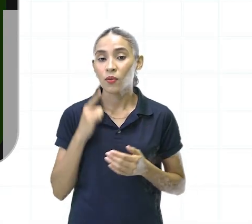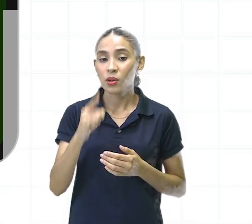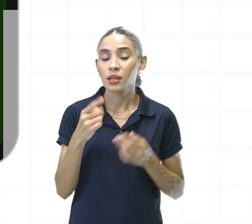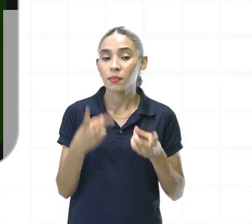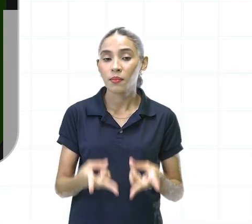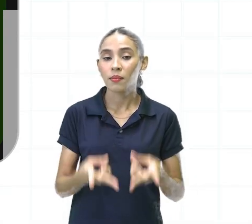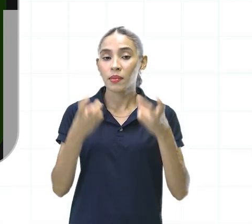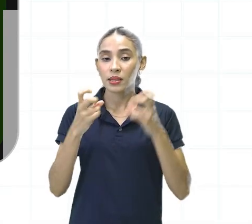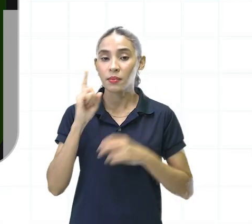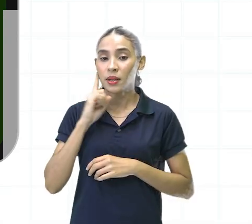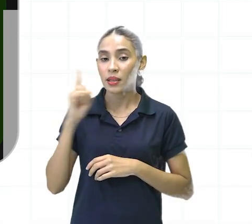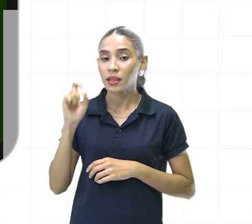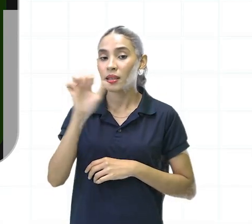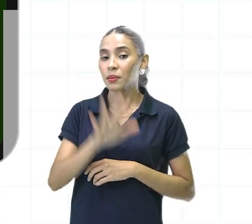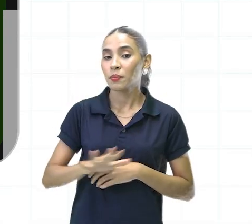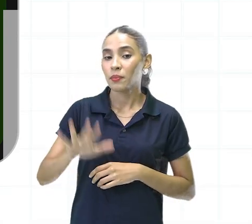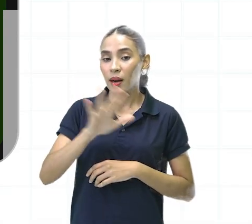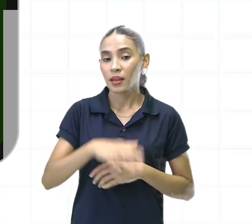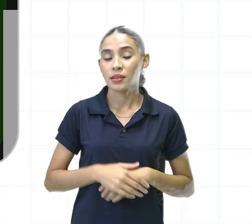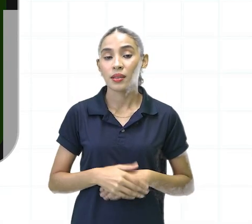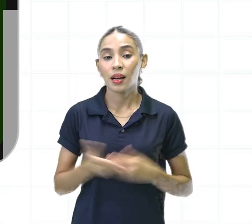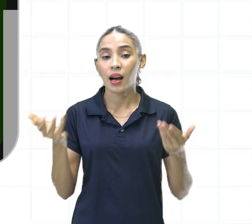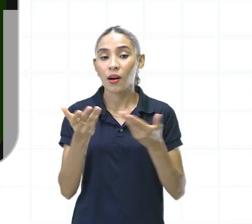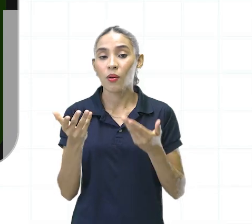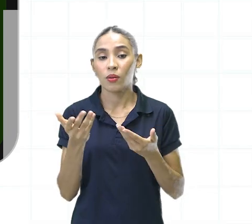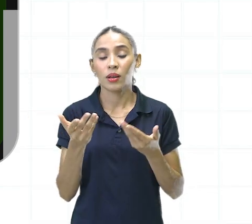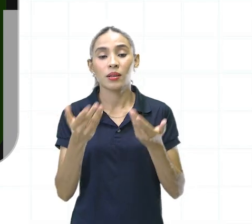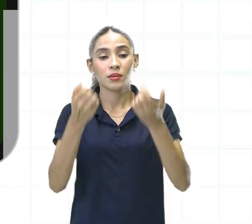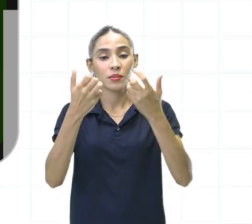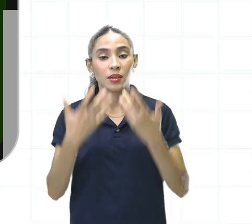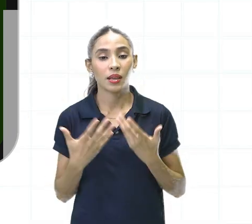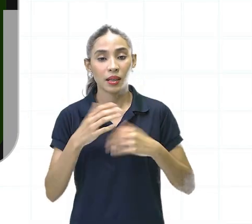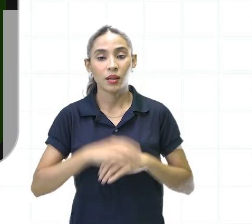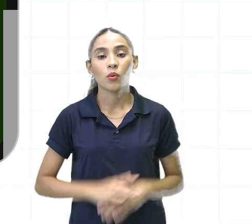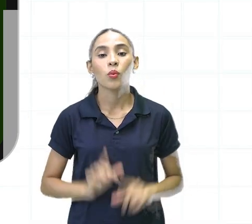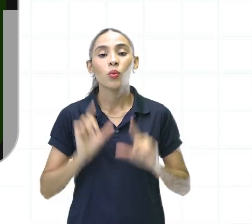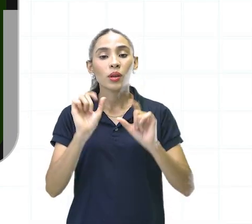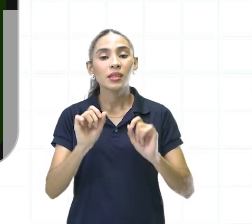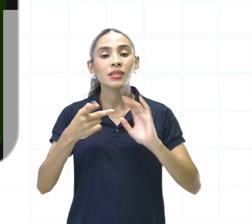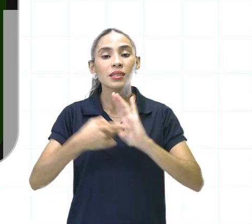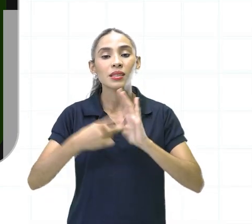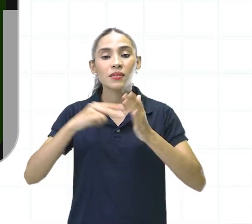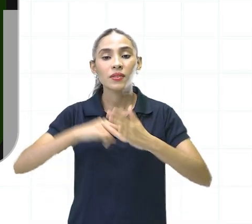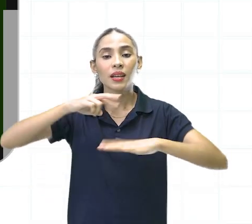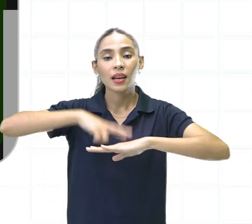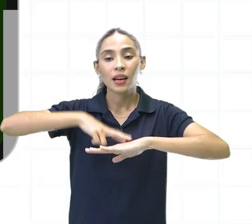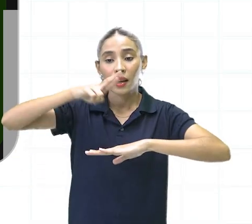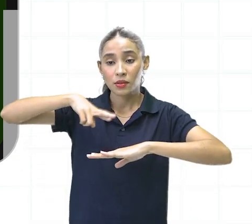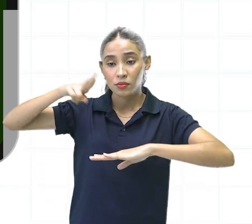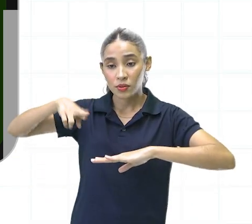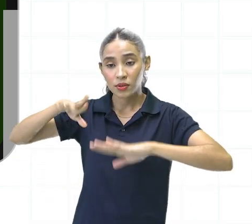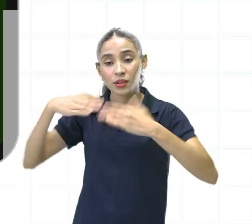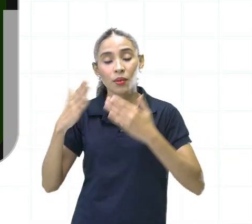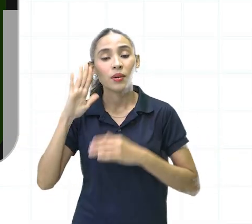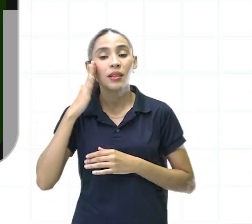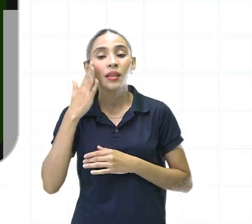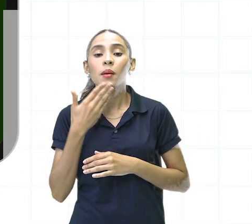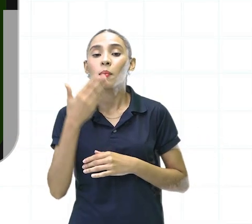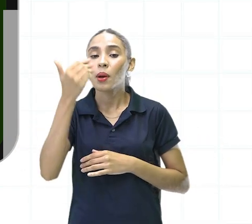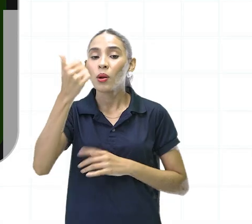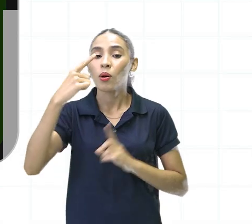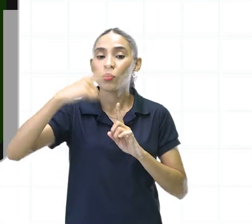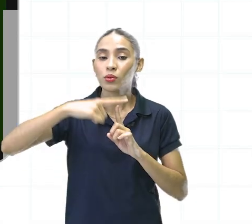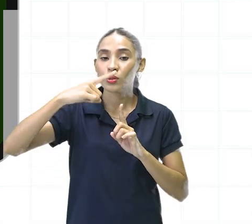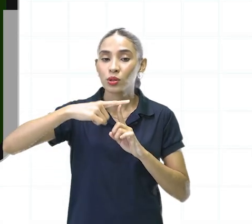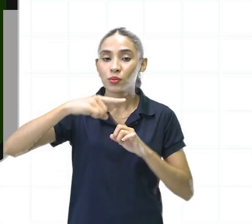você perceber esta imagem, agora nós iremos falar sobre o que é essa radioatividade. Vamos entender melhor